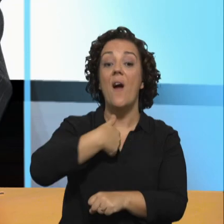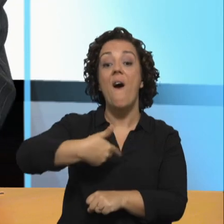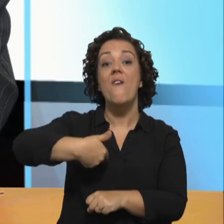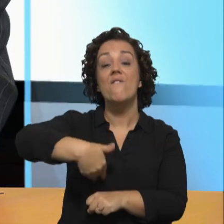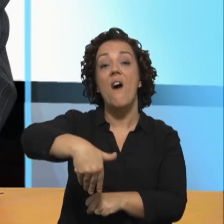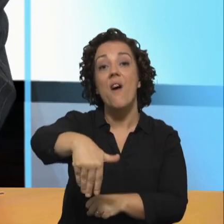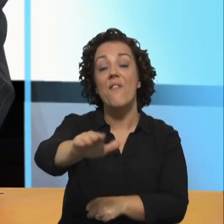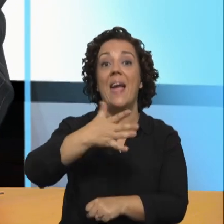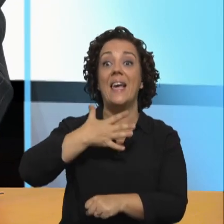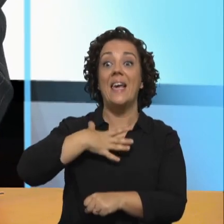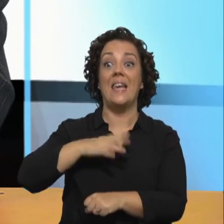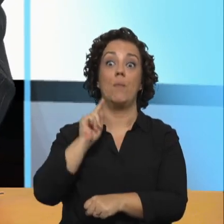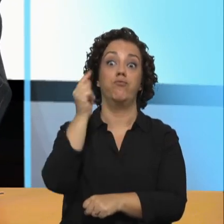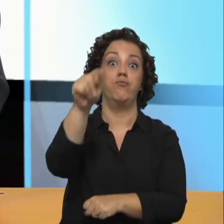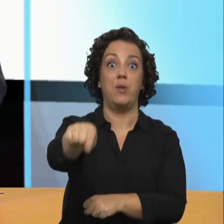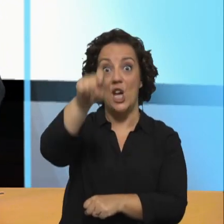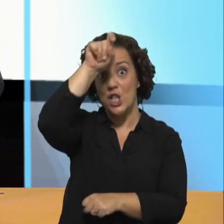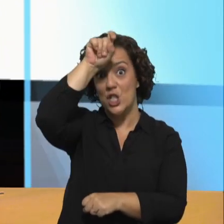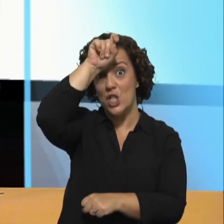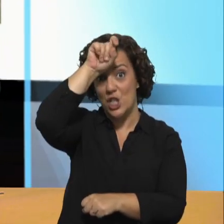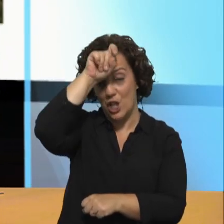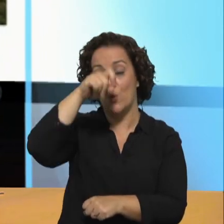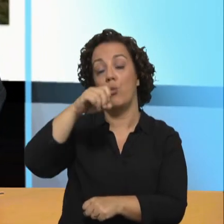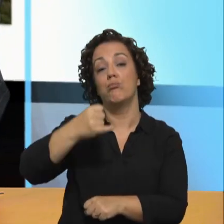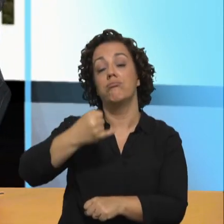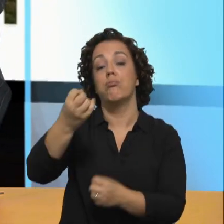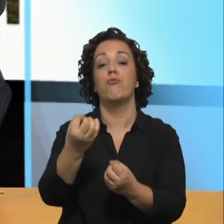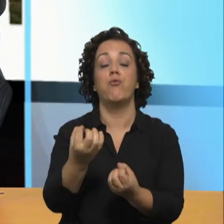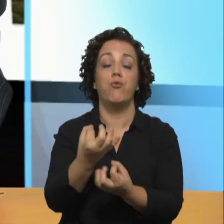criar a cidade de Alexandria, ou viria a criar a cidade de